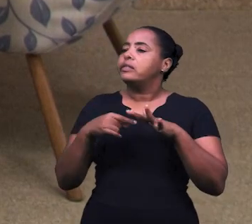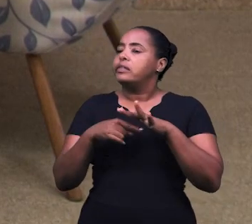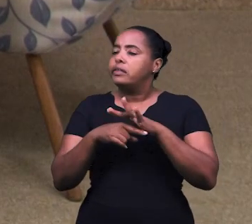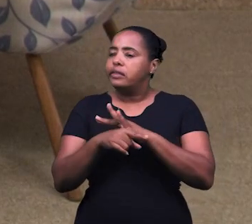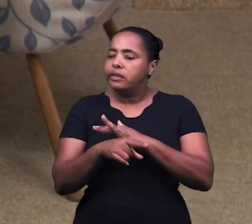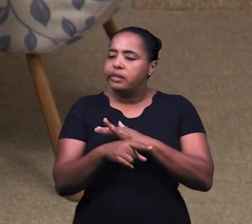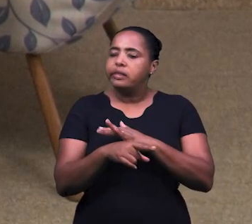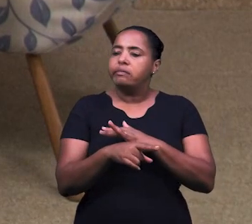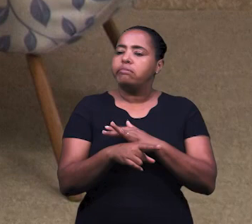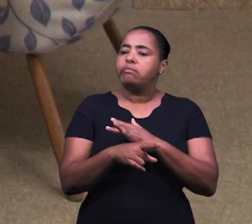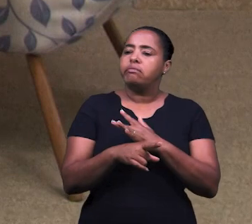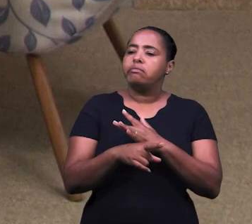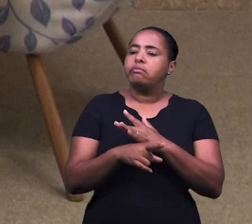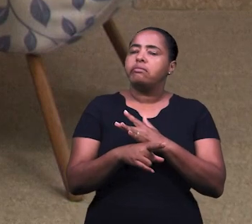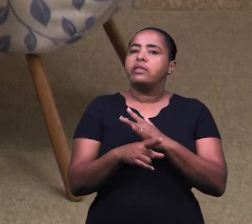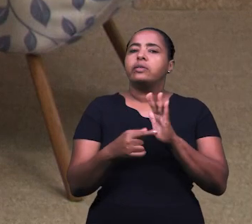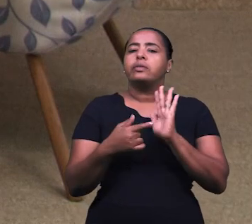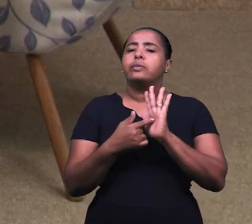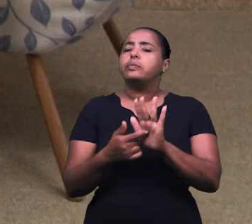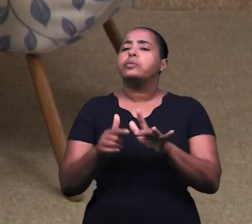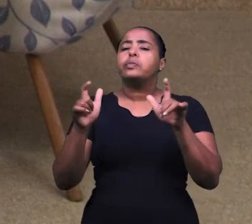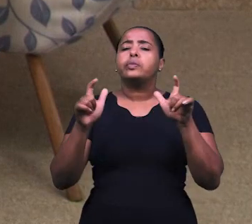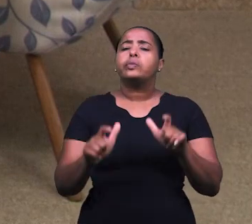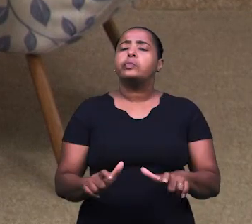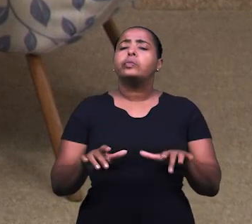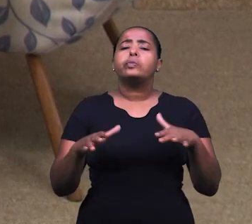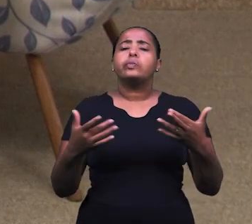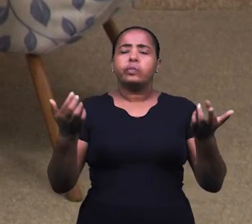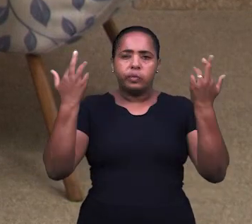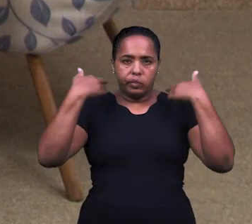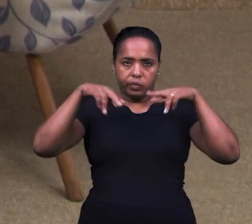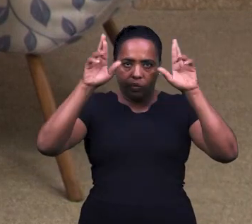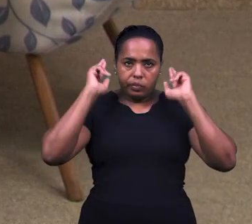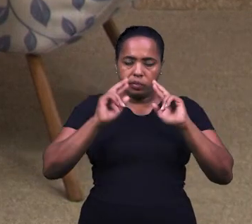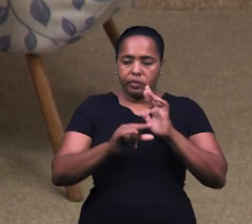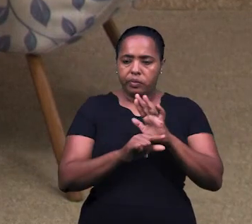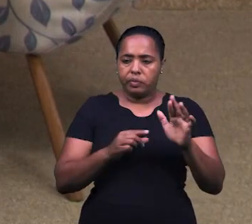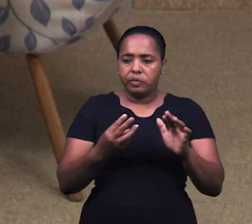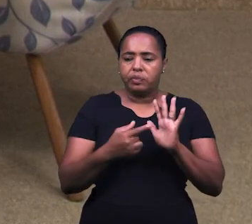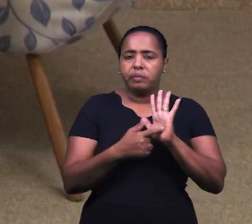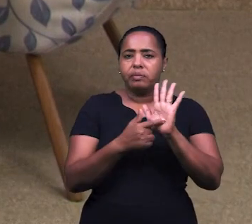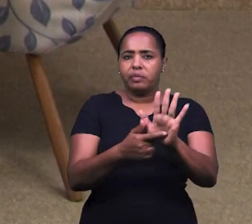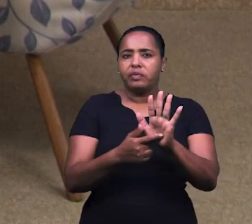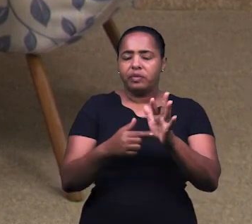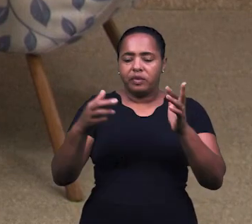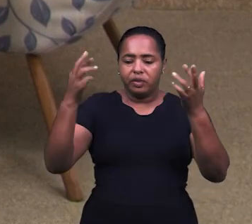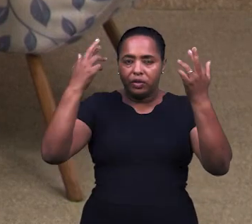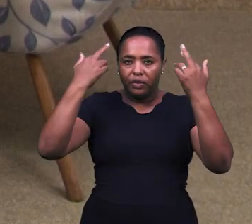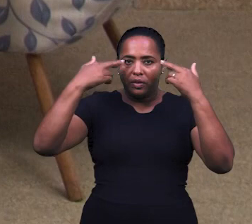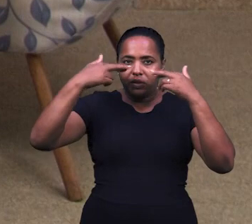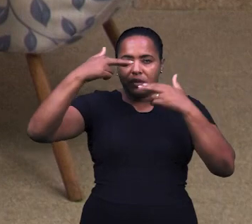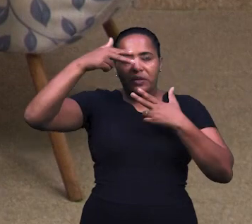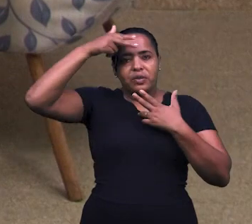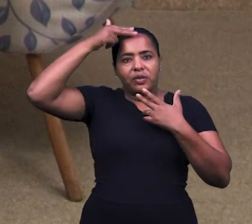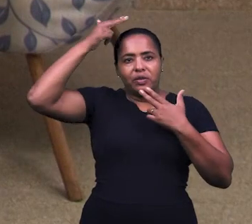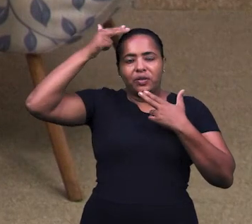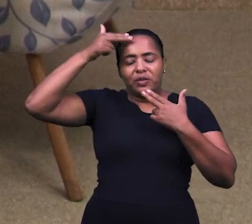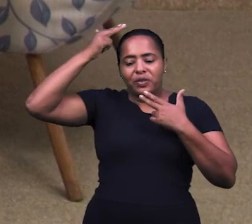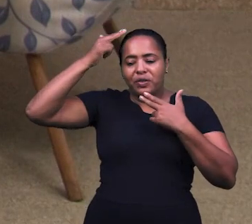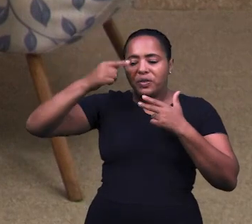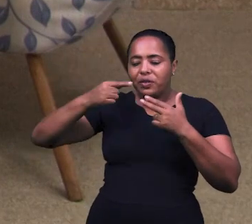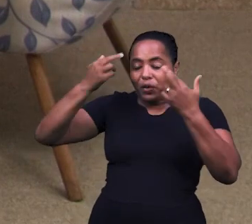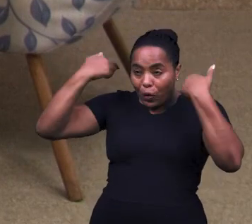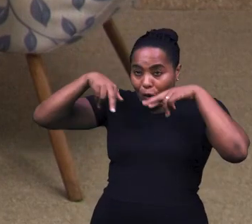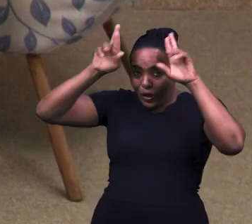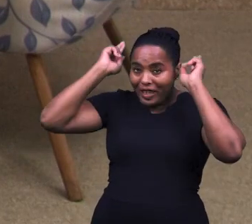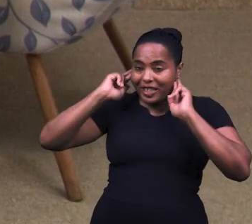a pergunta, ela perguntava onde estava o cordeiro. Até mesmo ali no versículo 3 diz que o cordeiro ele estava preso por suas pontas